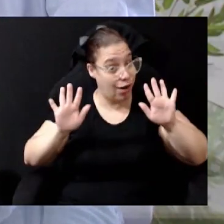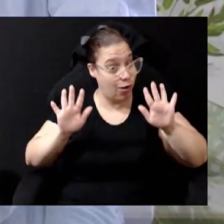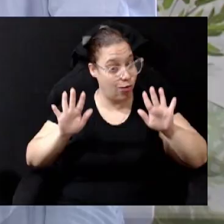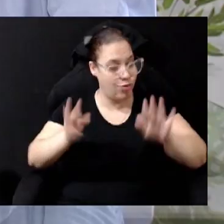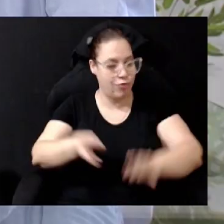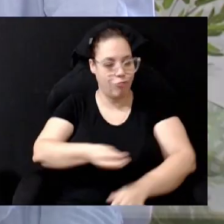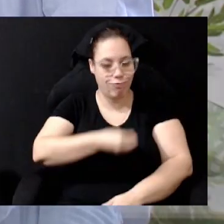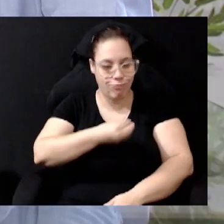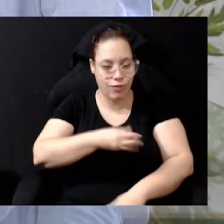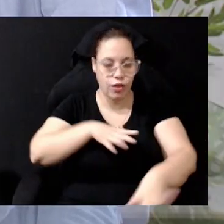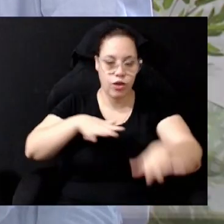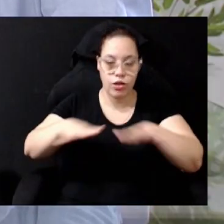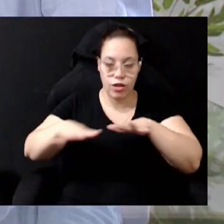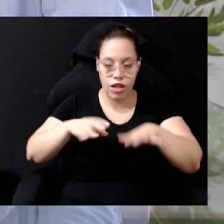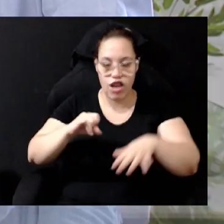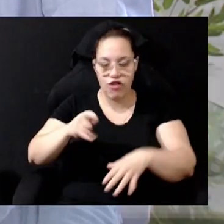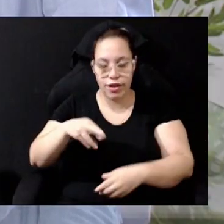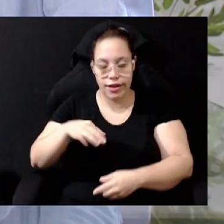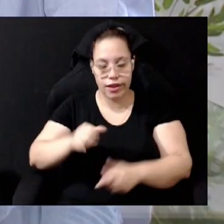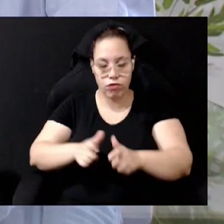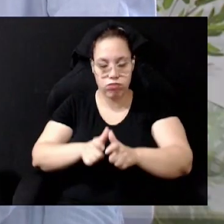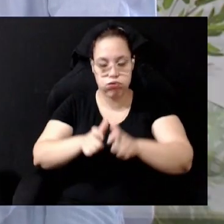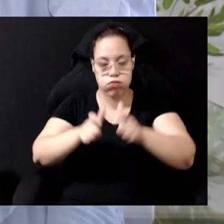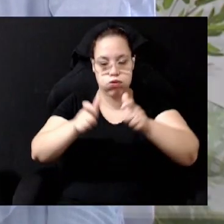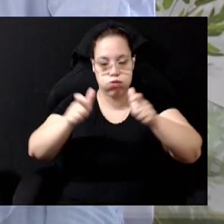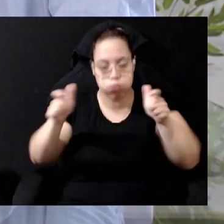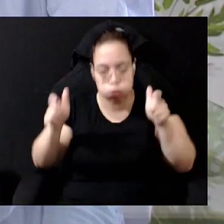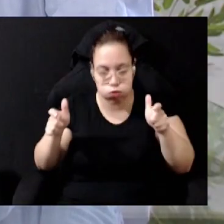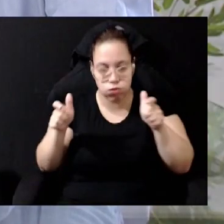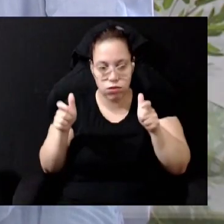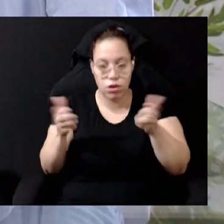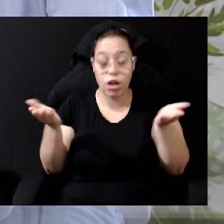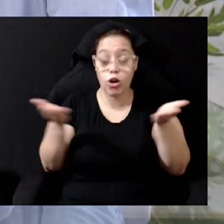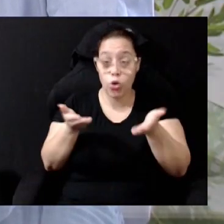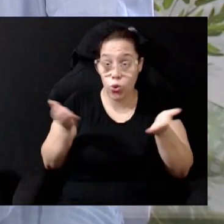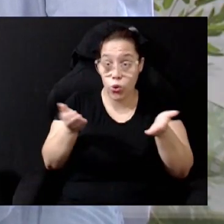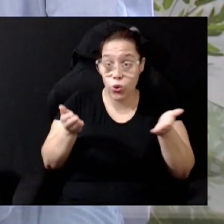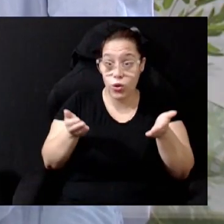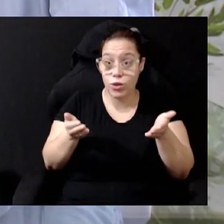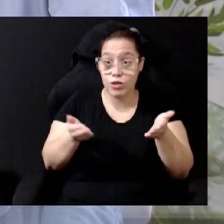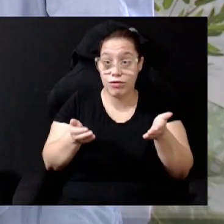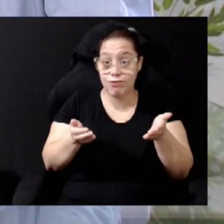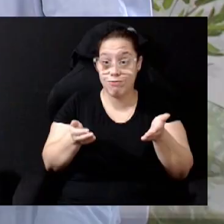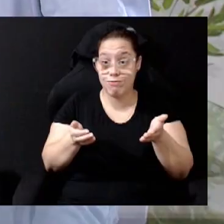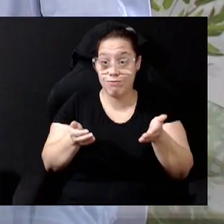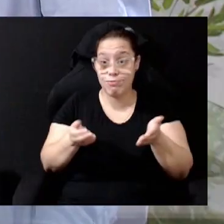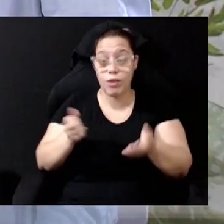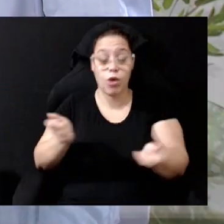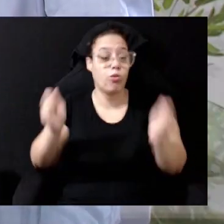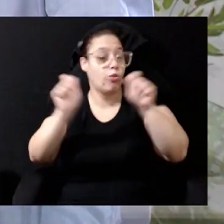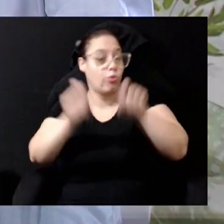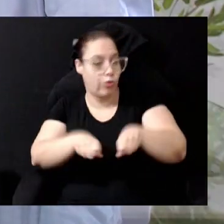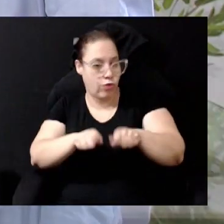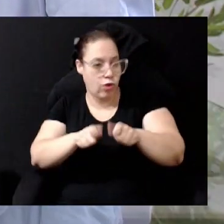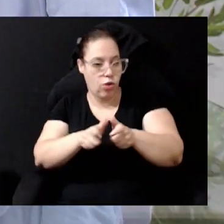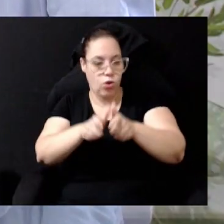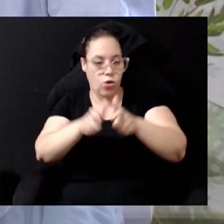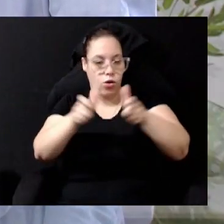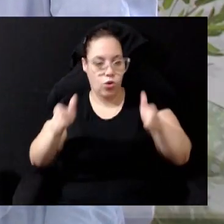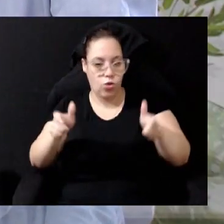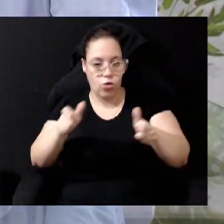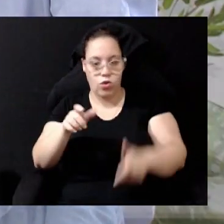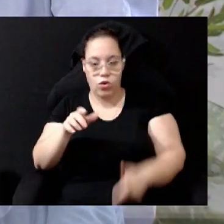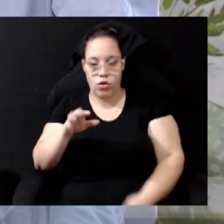inflação, a inflação tende a estourar a meta agora, a gente tem uma possibilidade de aumento da taxa básica de